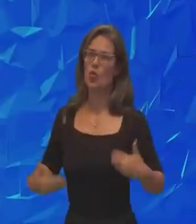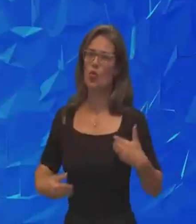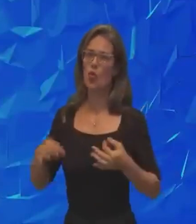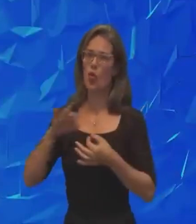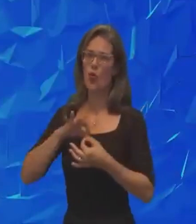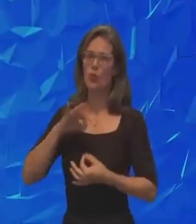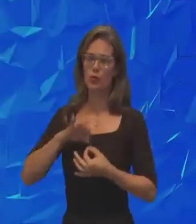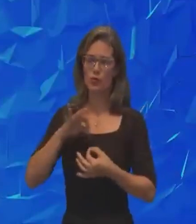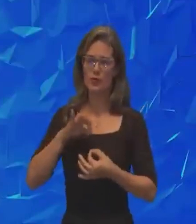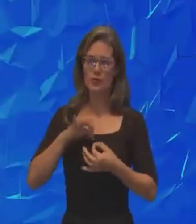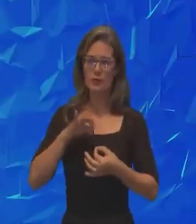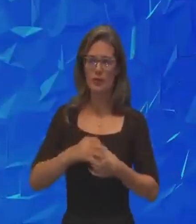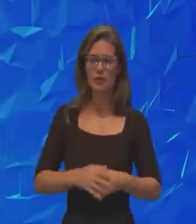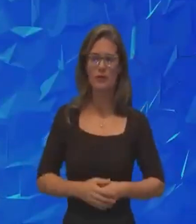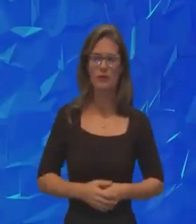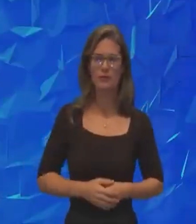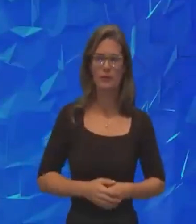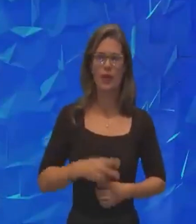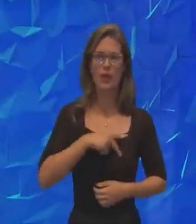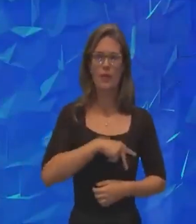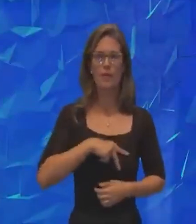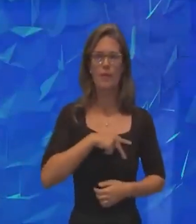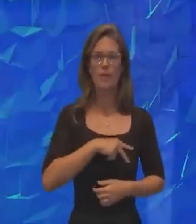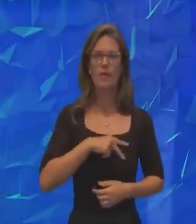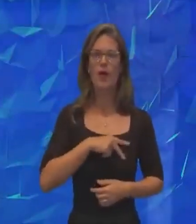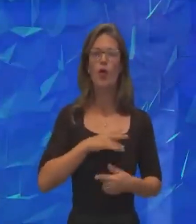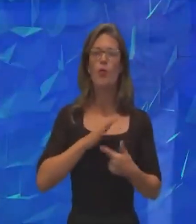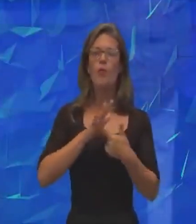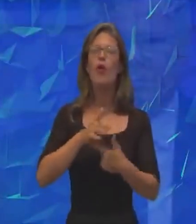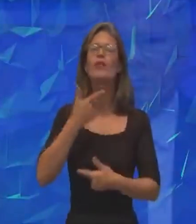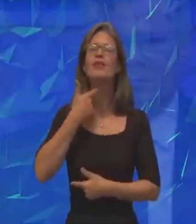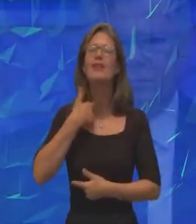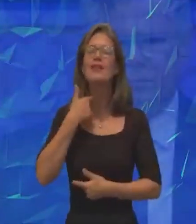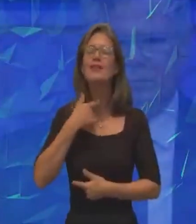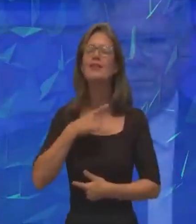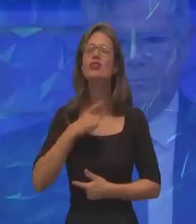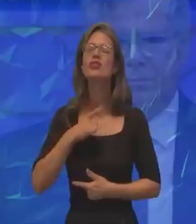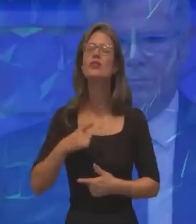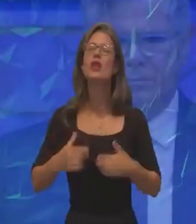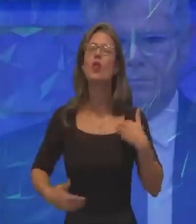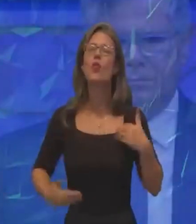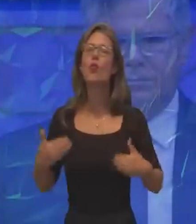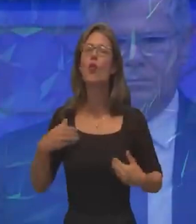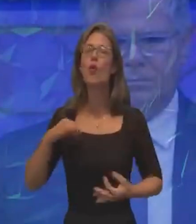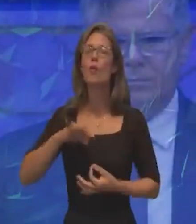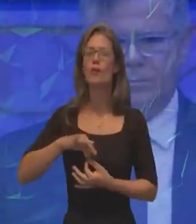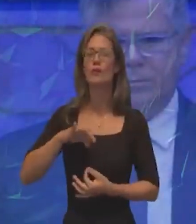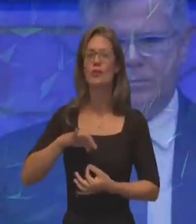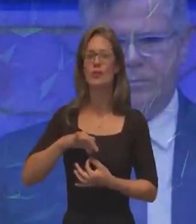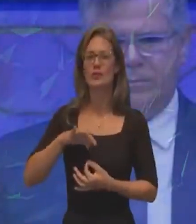Paulo expressa um profundo desejo de ser revestido por esse corpo celestial,